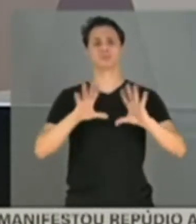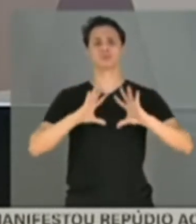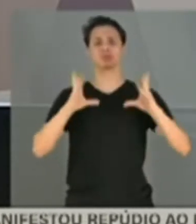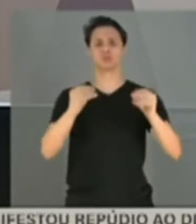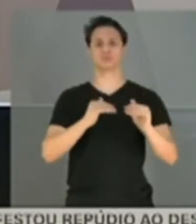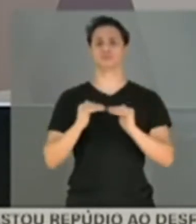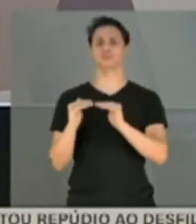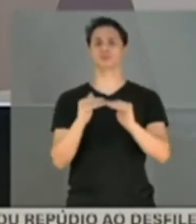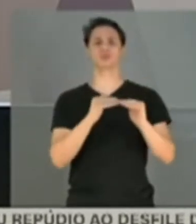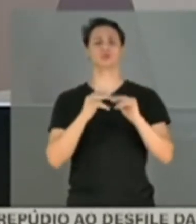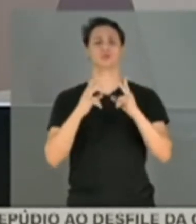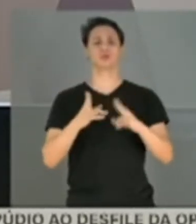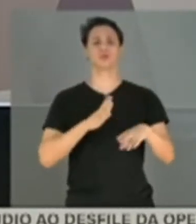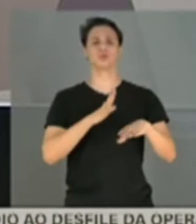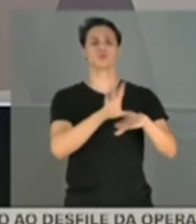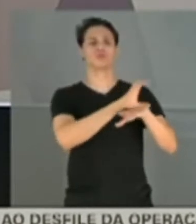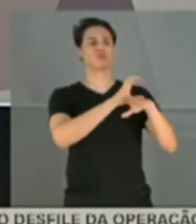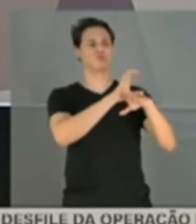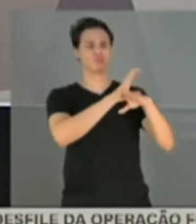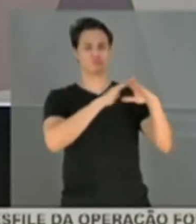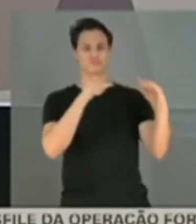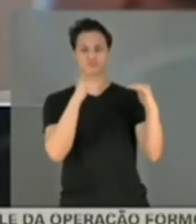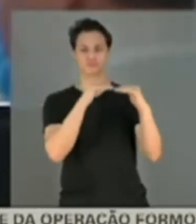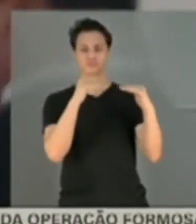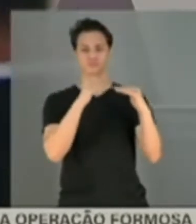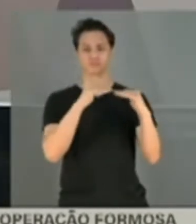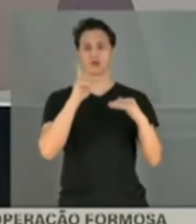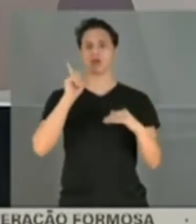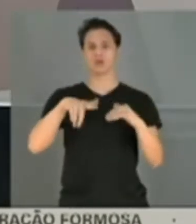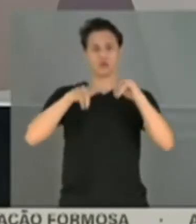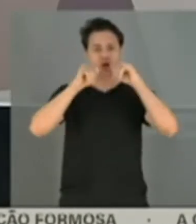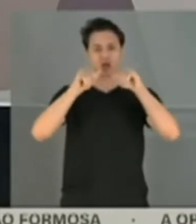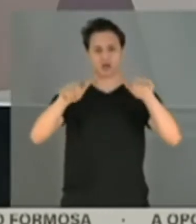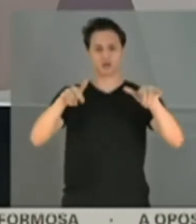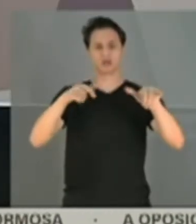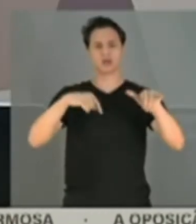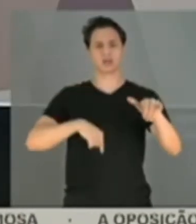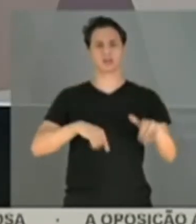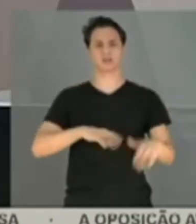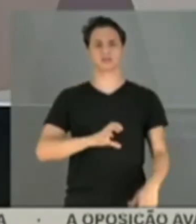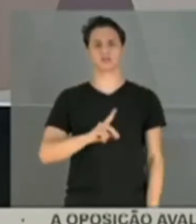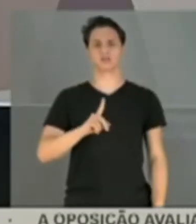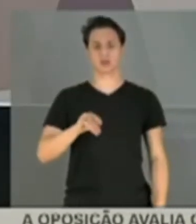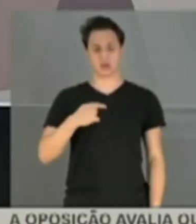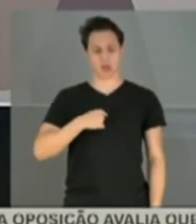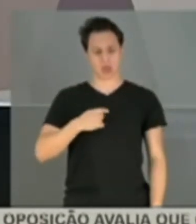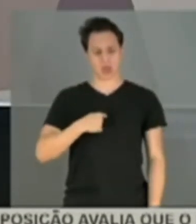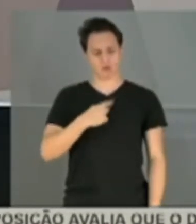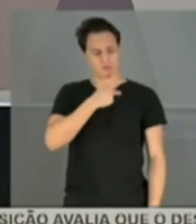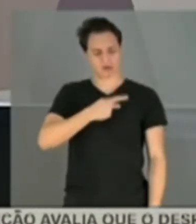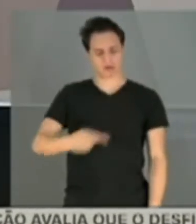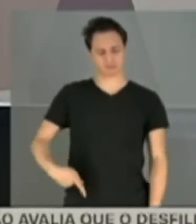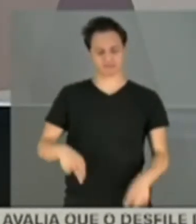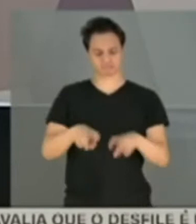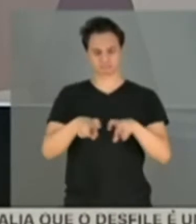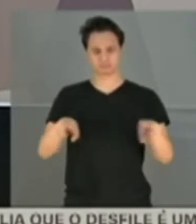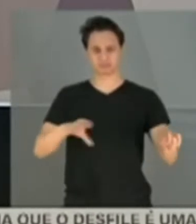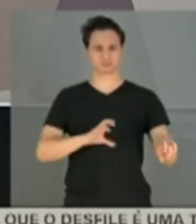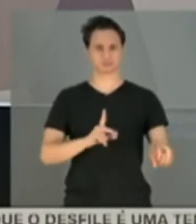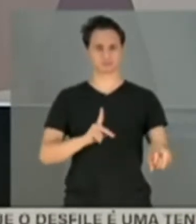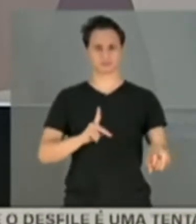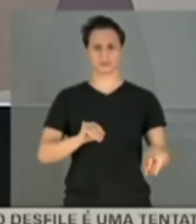que a Constituição nos confere. Era esse o recado que a CPI, eu como presidente da CPI, queria passar.